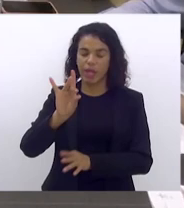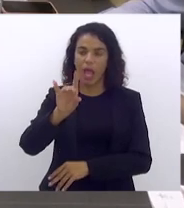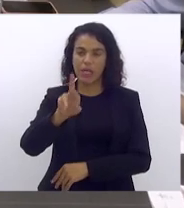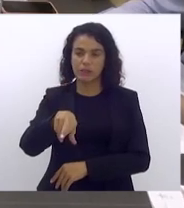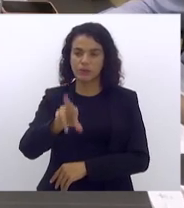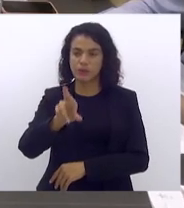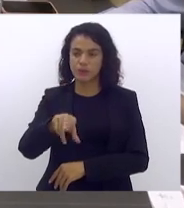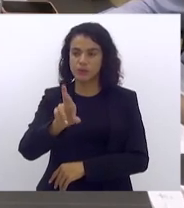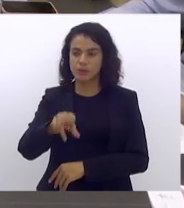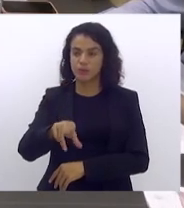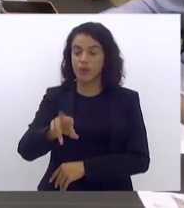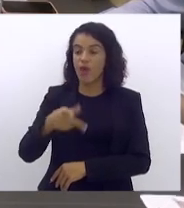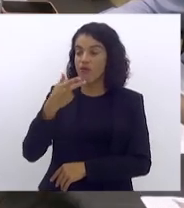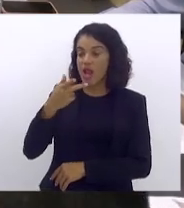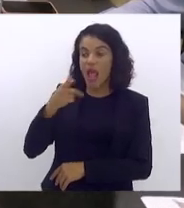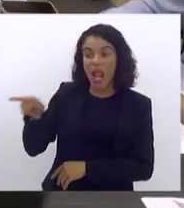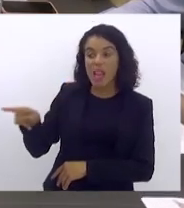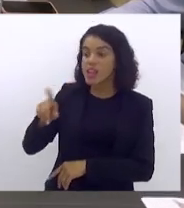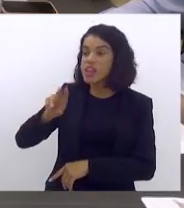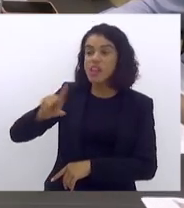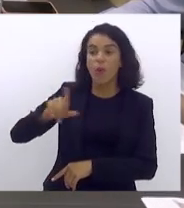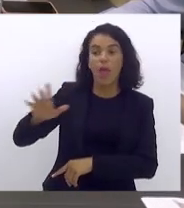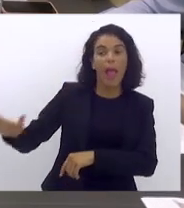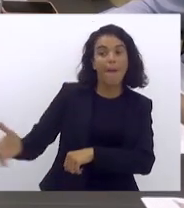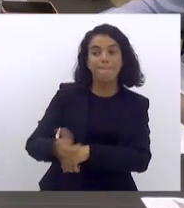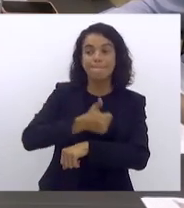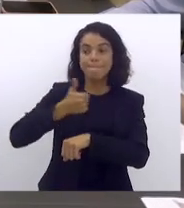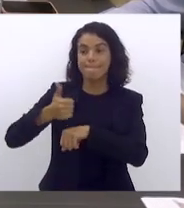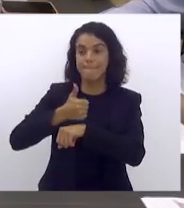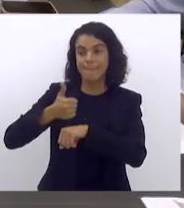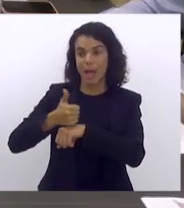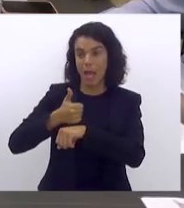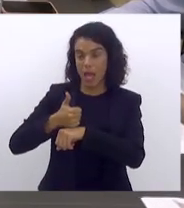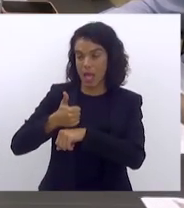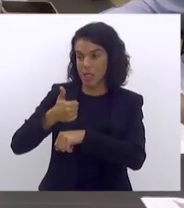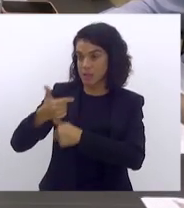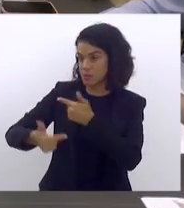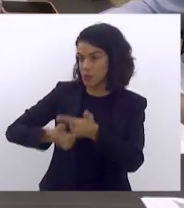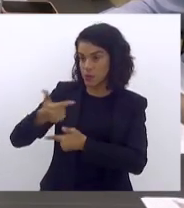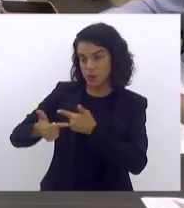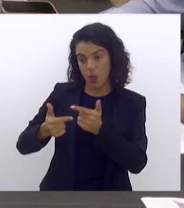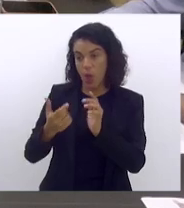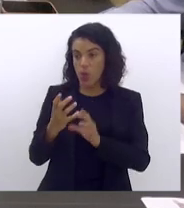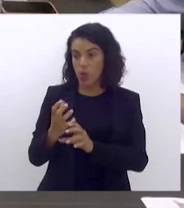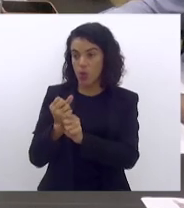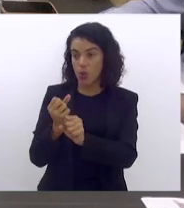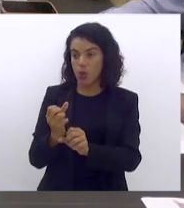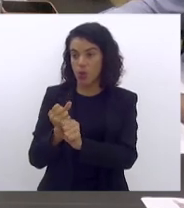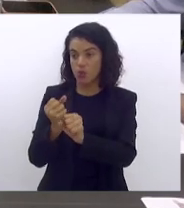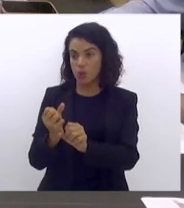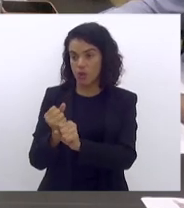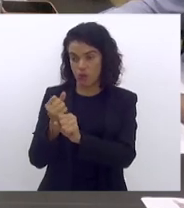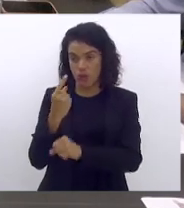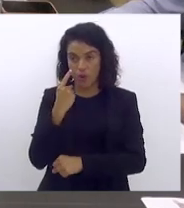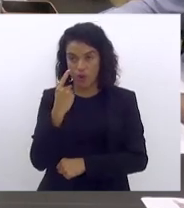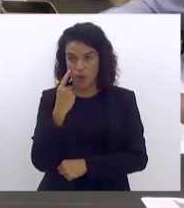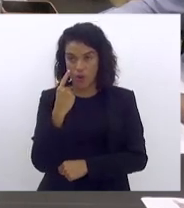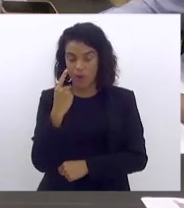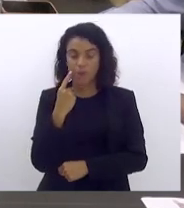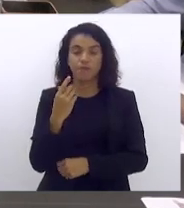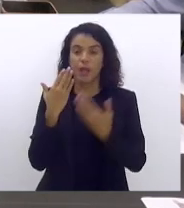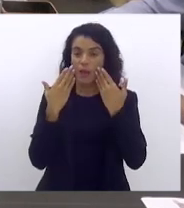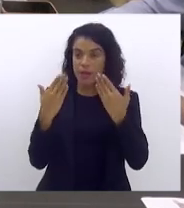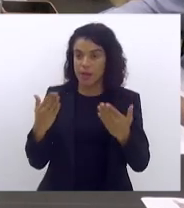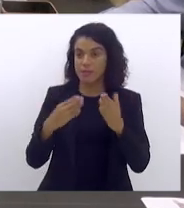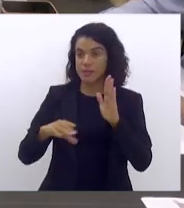disse. Eu disse que ela não é a mais produtiva do partido. E dou exemplos aqui, é número, não mentem. A produção... A apresentação legislativa